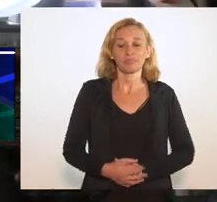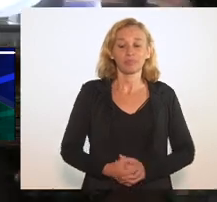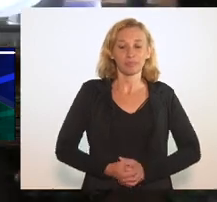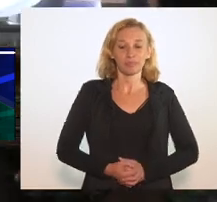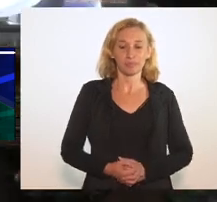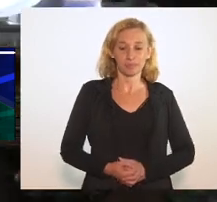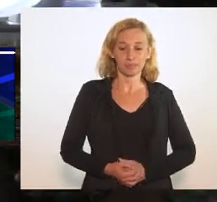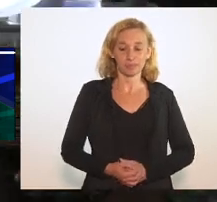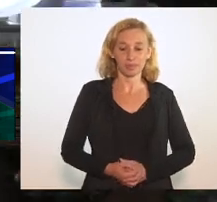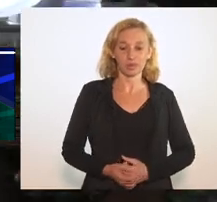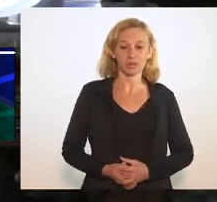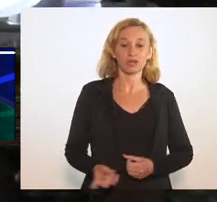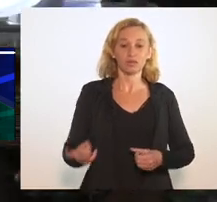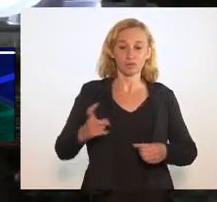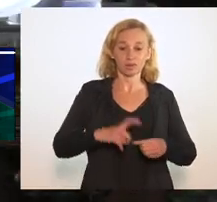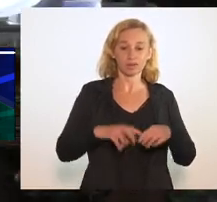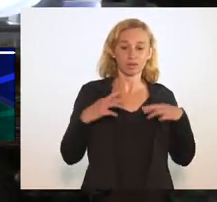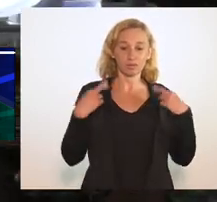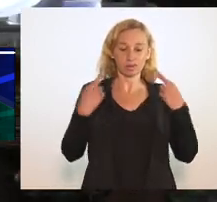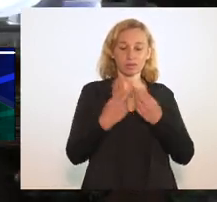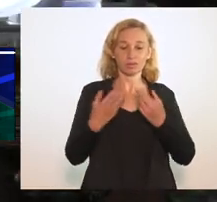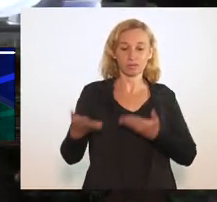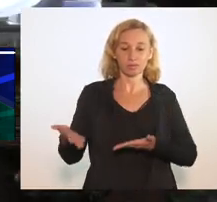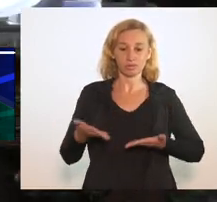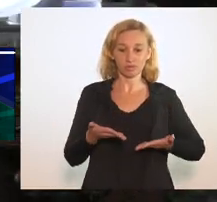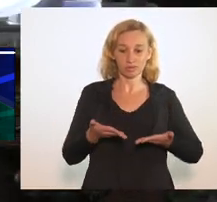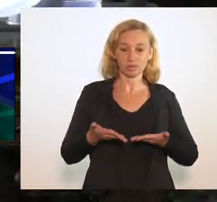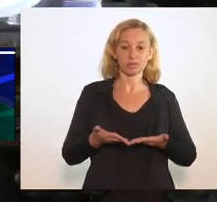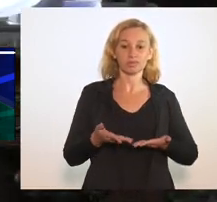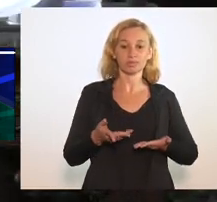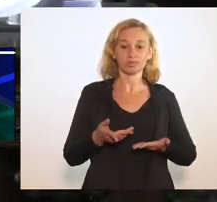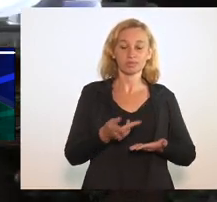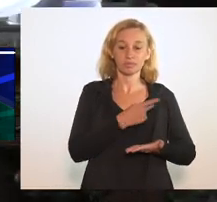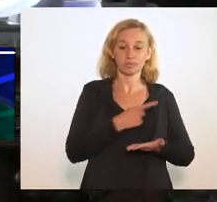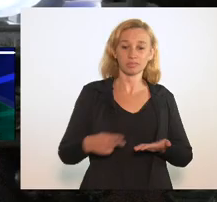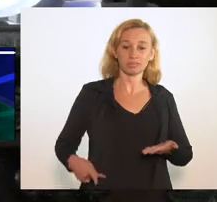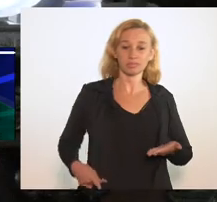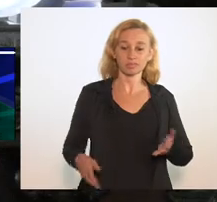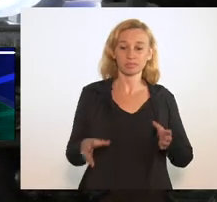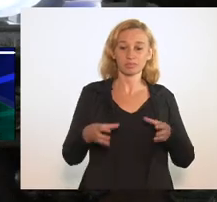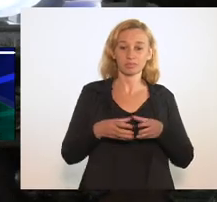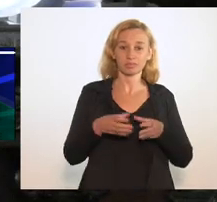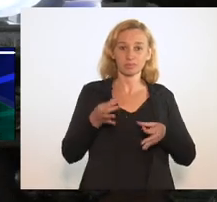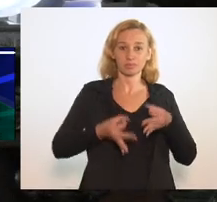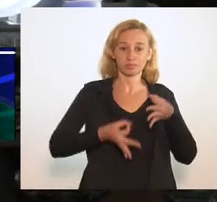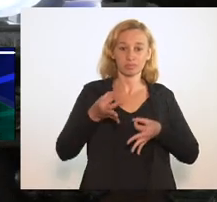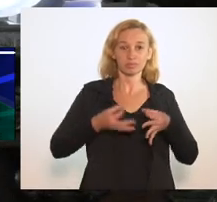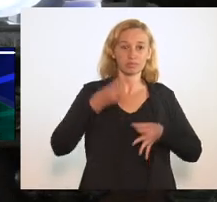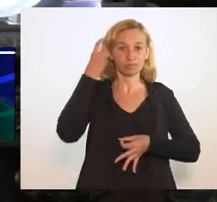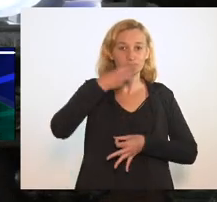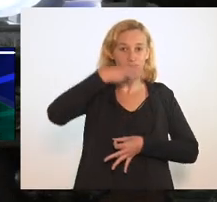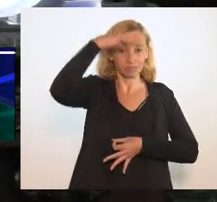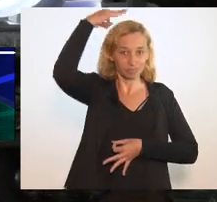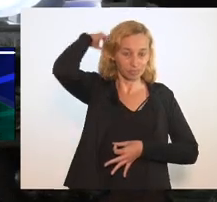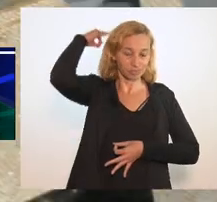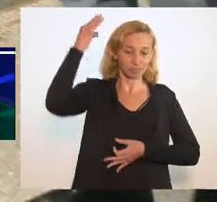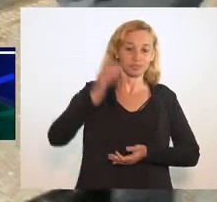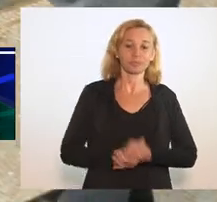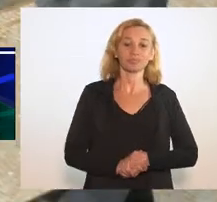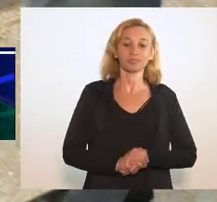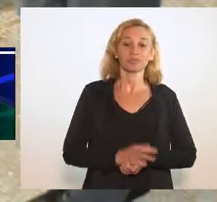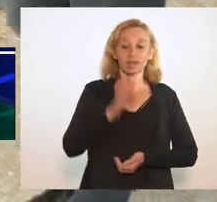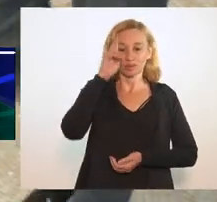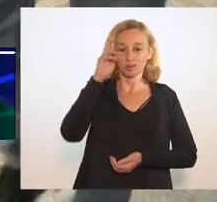Está reaberta a sessão. O presidente chama o presidente da Comissão de Constituição e Justiça, deputado Márcio Pacheco. Senhor